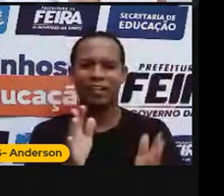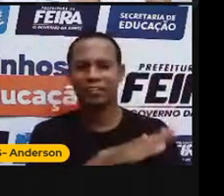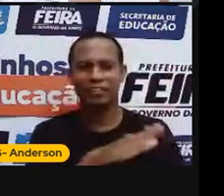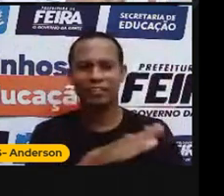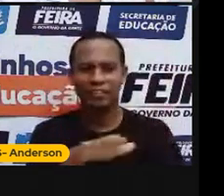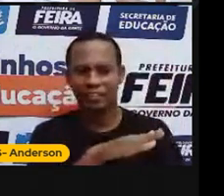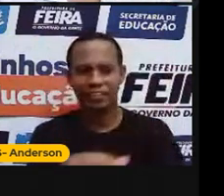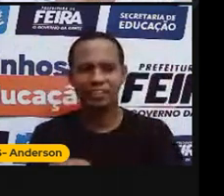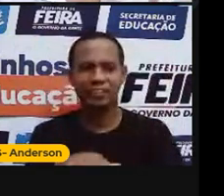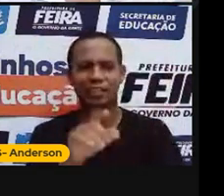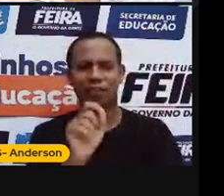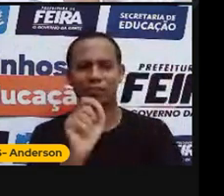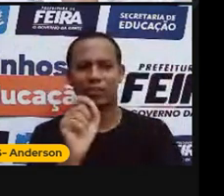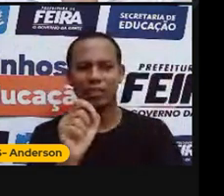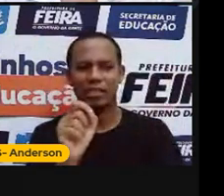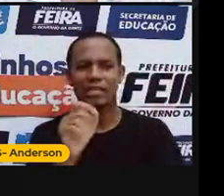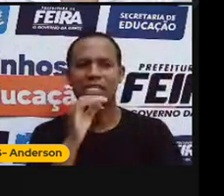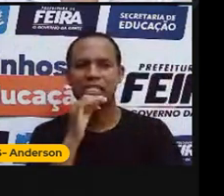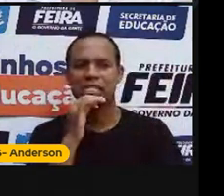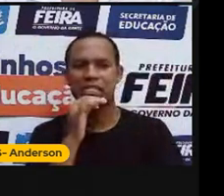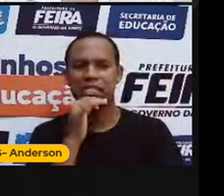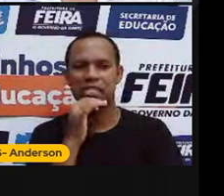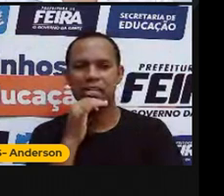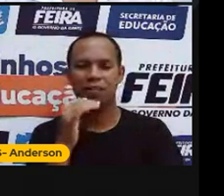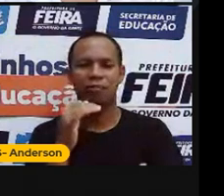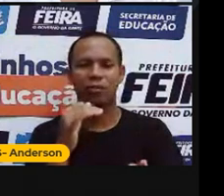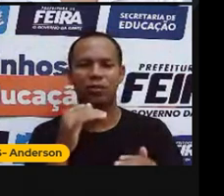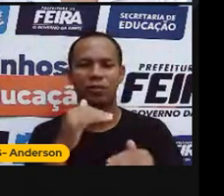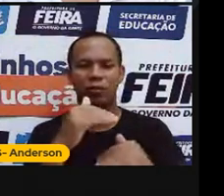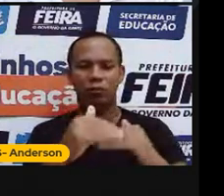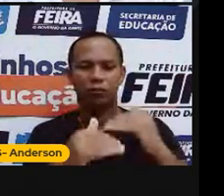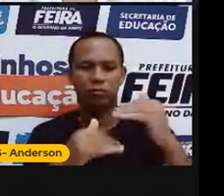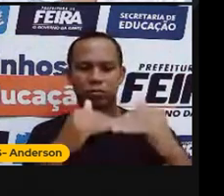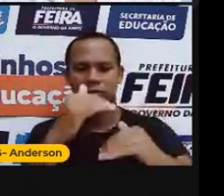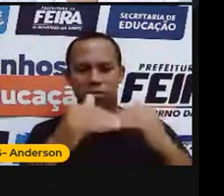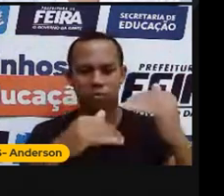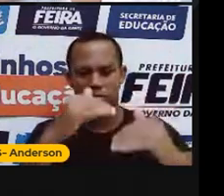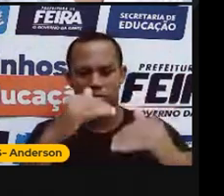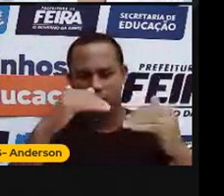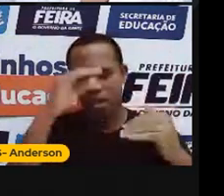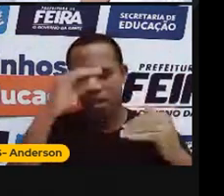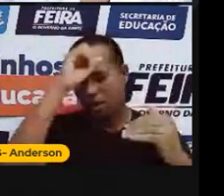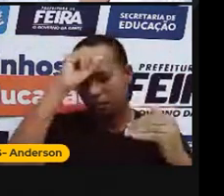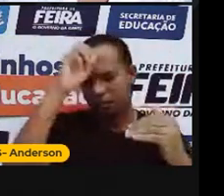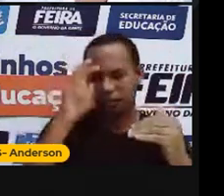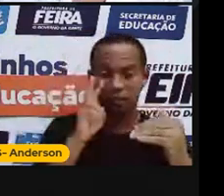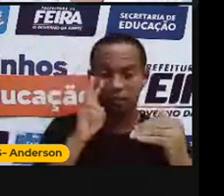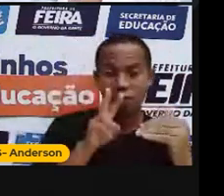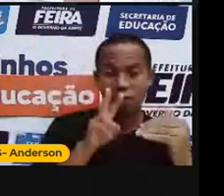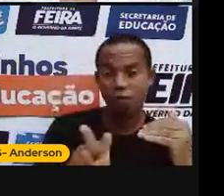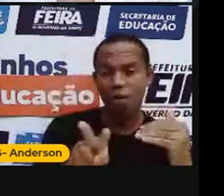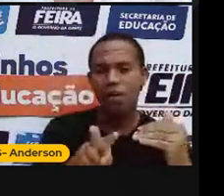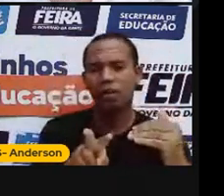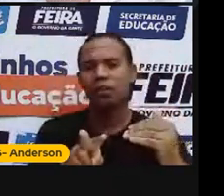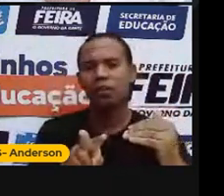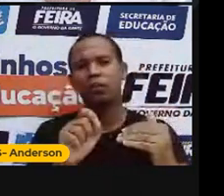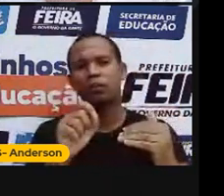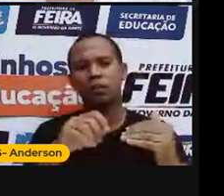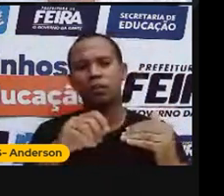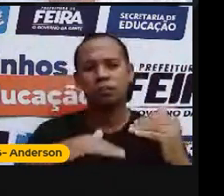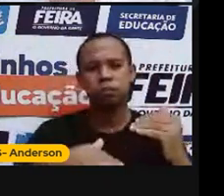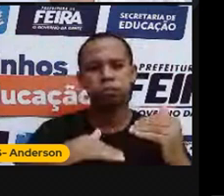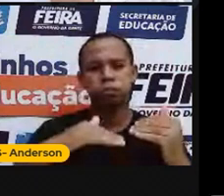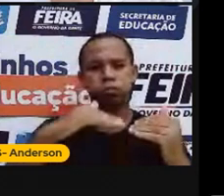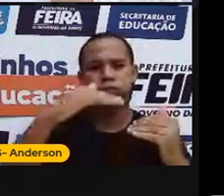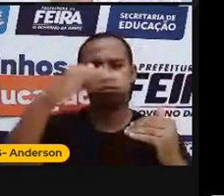elas acabam meio que por reproduzir, né, durante a sua infância, aquilo que elas irão fazer na fase adulta.